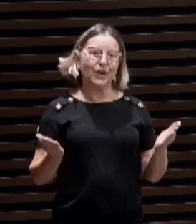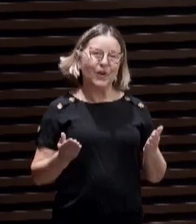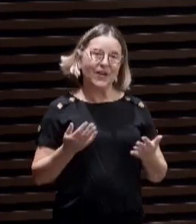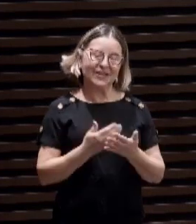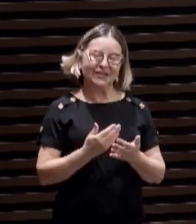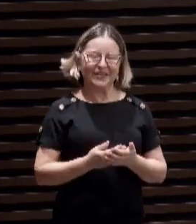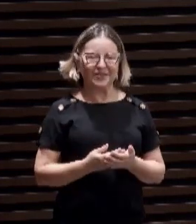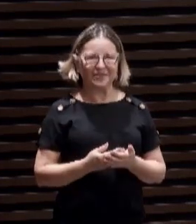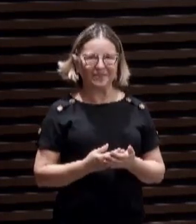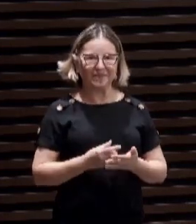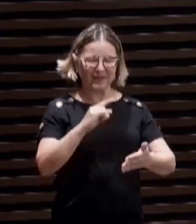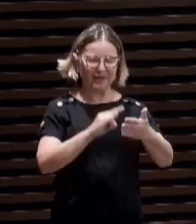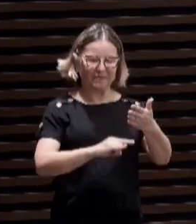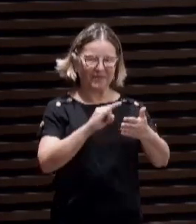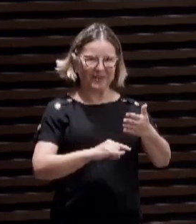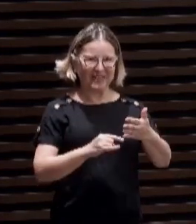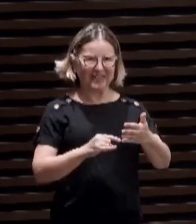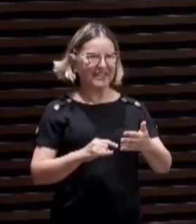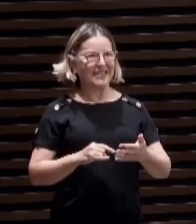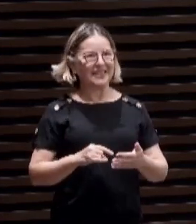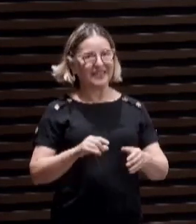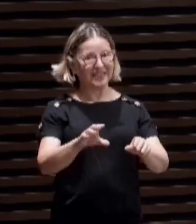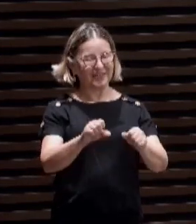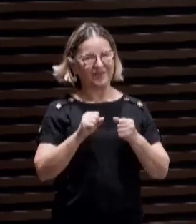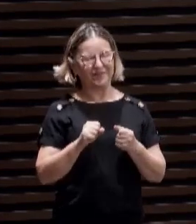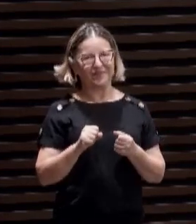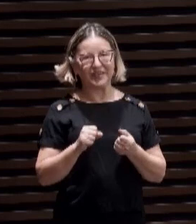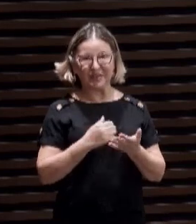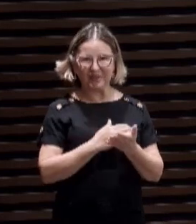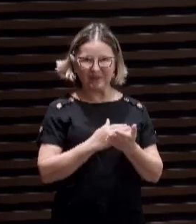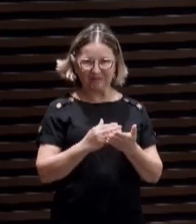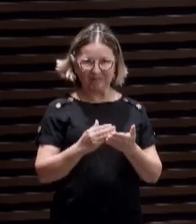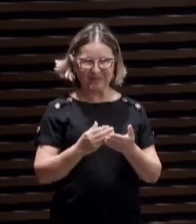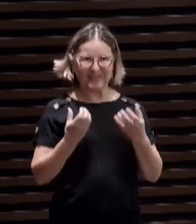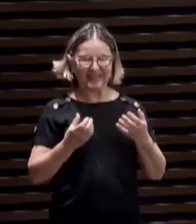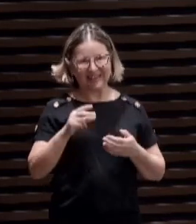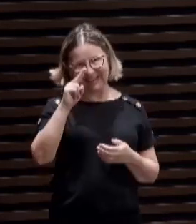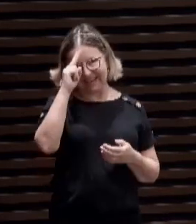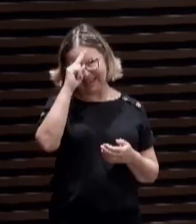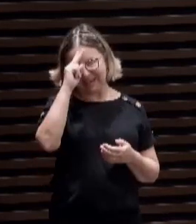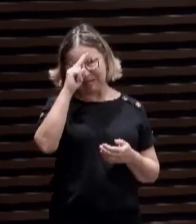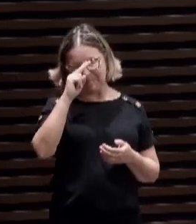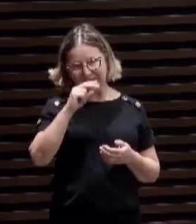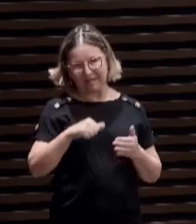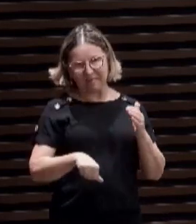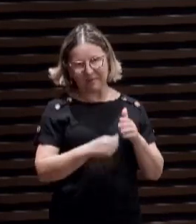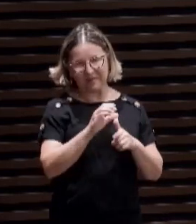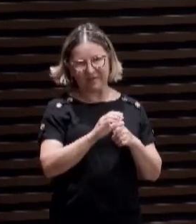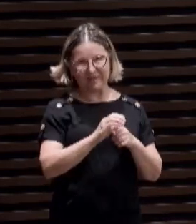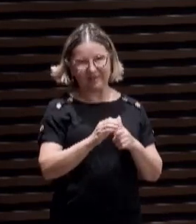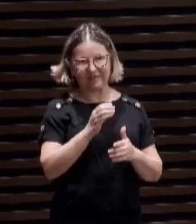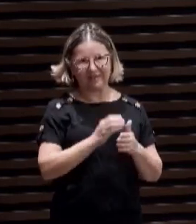do boletim, e logo no início eu quero relembrar esse texto de 1 Coríntios 3, de